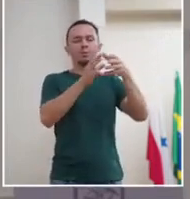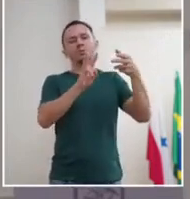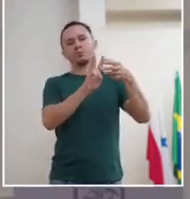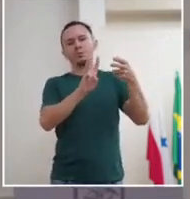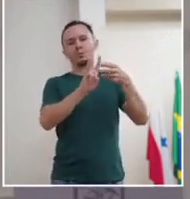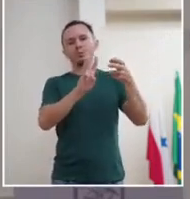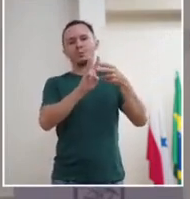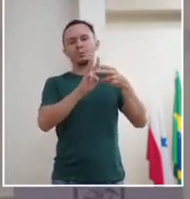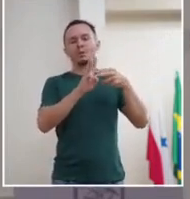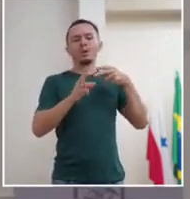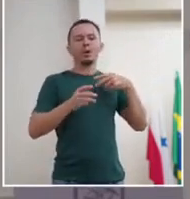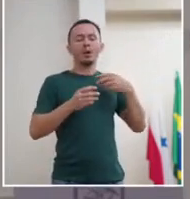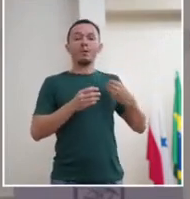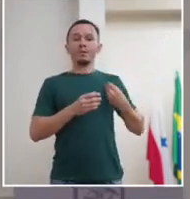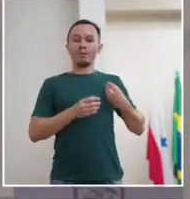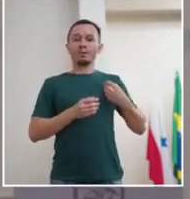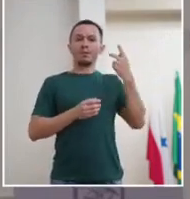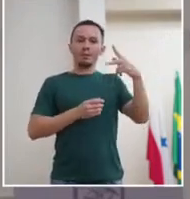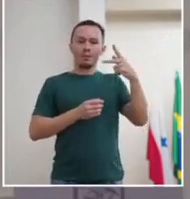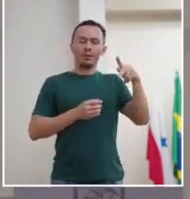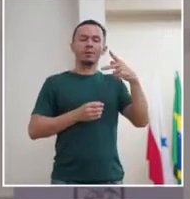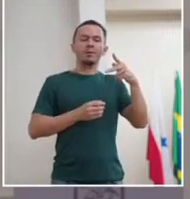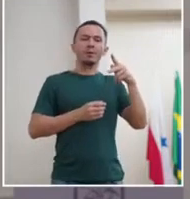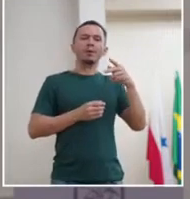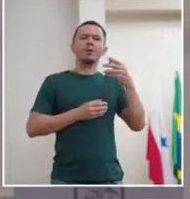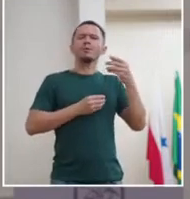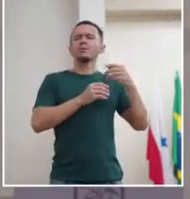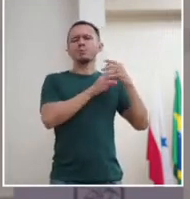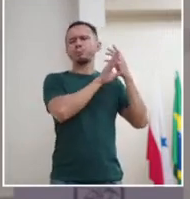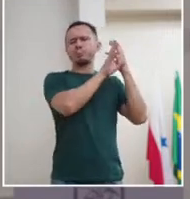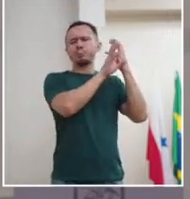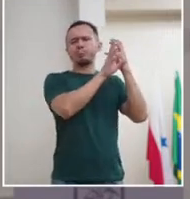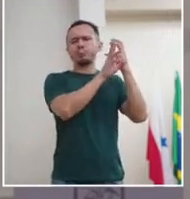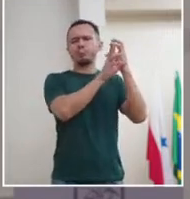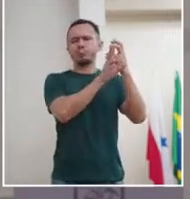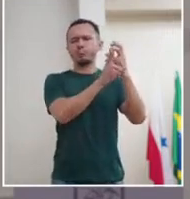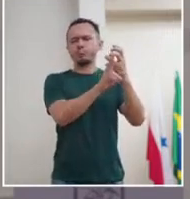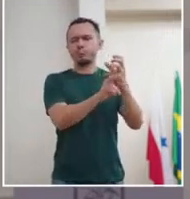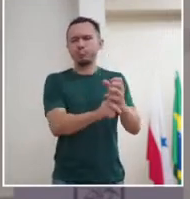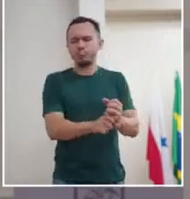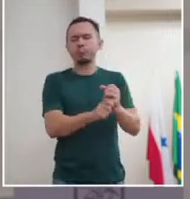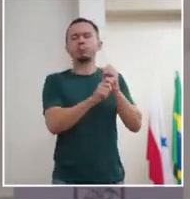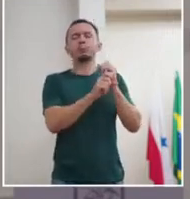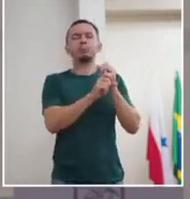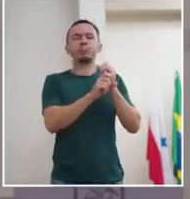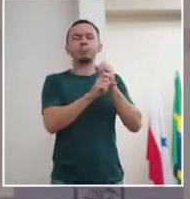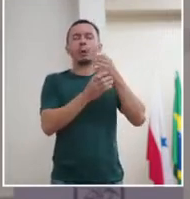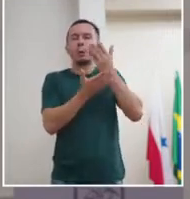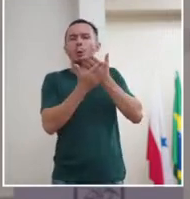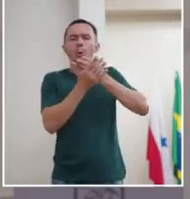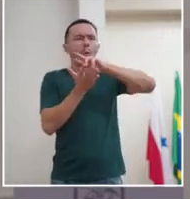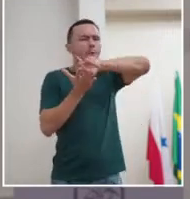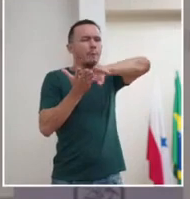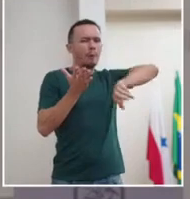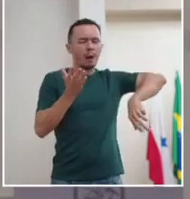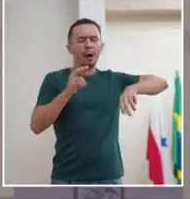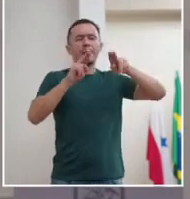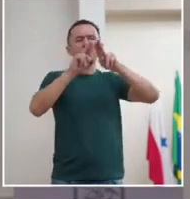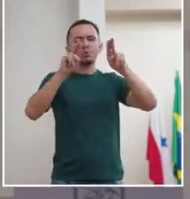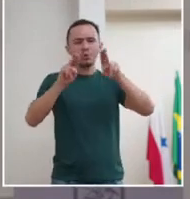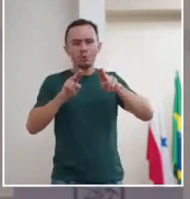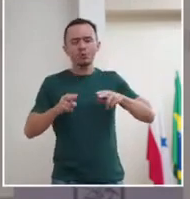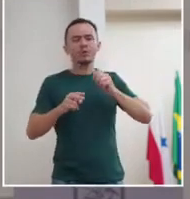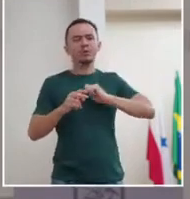de sua carreira, os caminhos e interesses de Berta foram vastos. Antropologia, ecologia, museologia, arte, cultura material dos indígenas